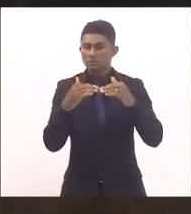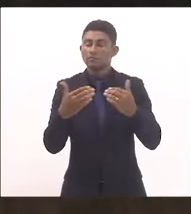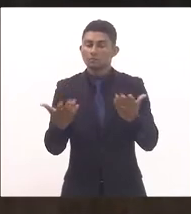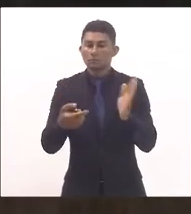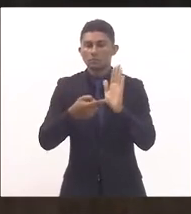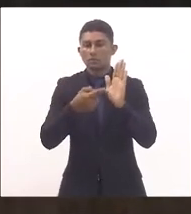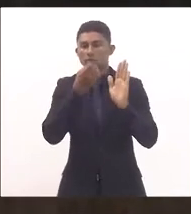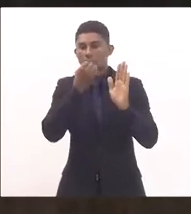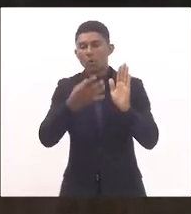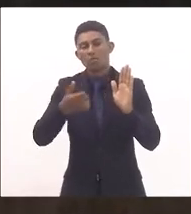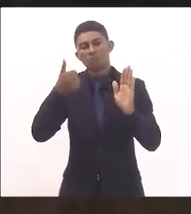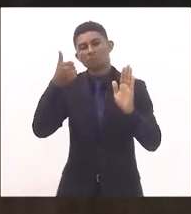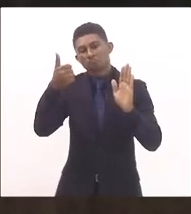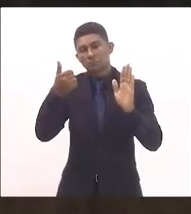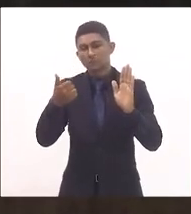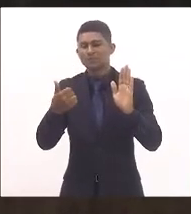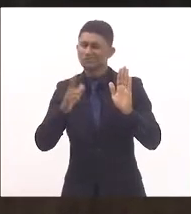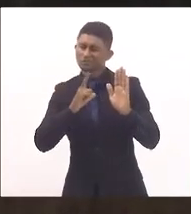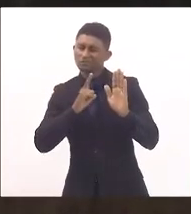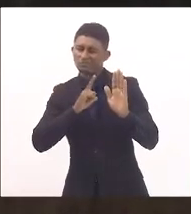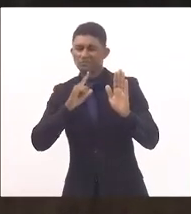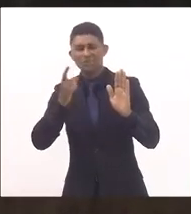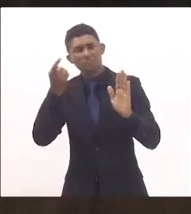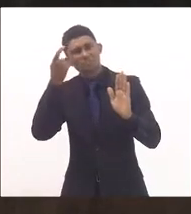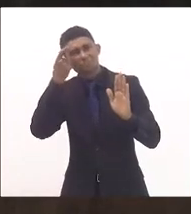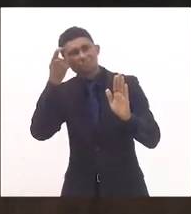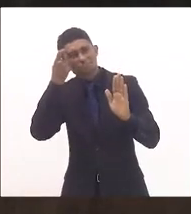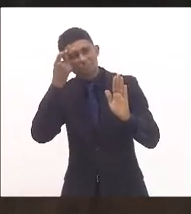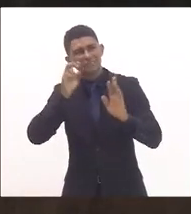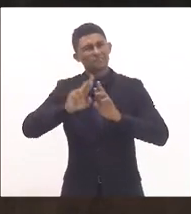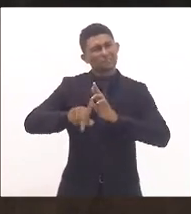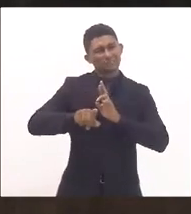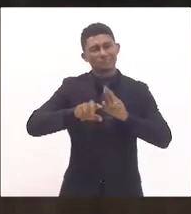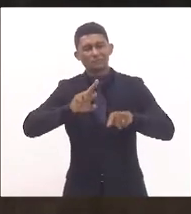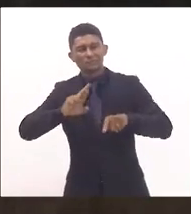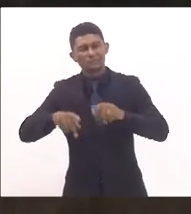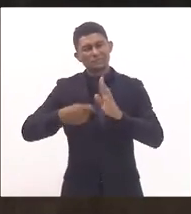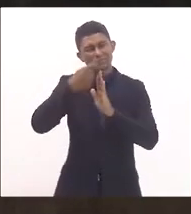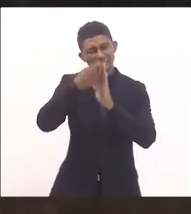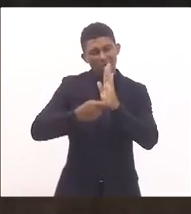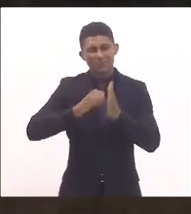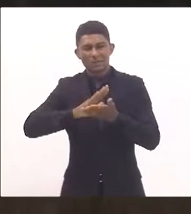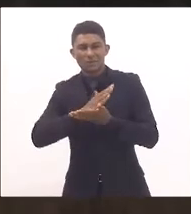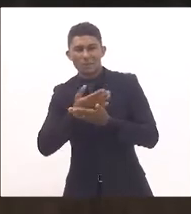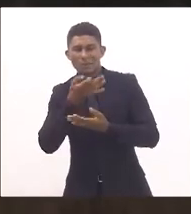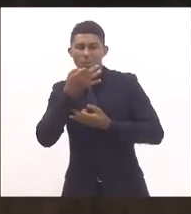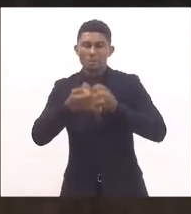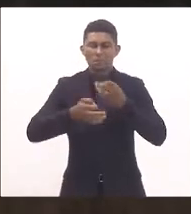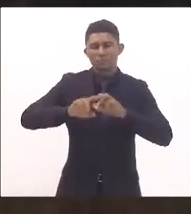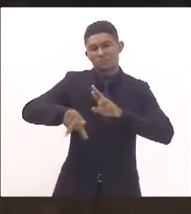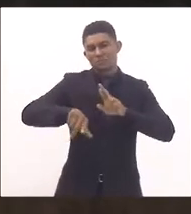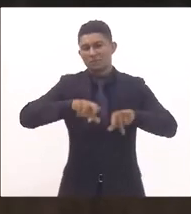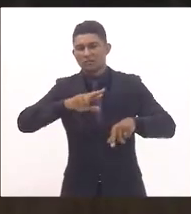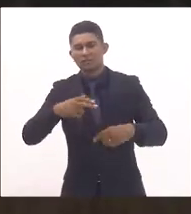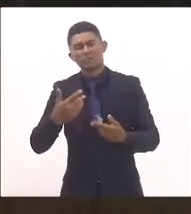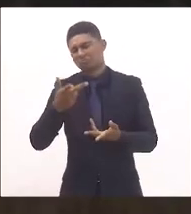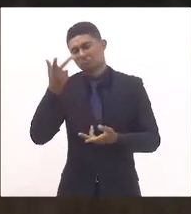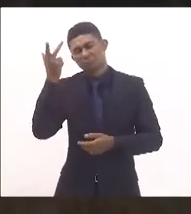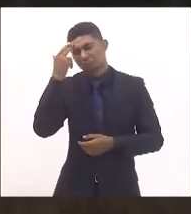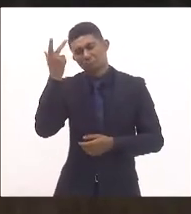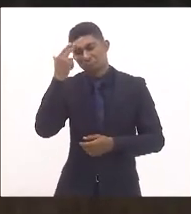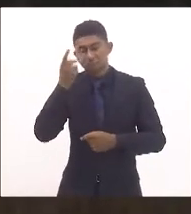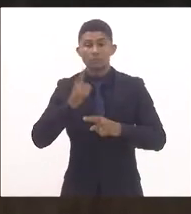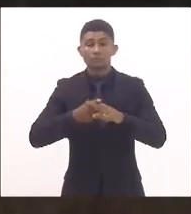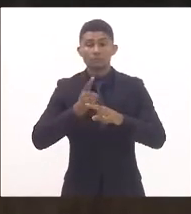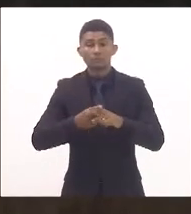positivo, há pequenas discordâncias quanto à redação, o que é absolutamente normal, porque